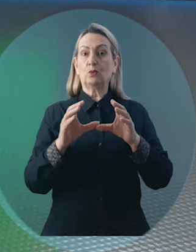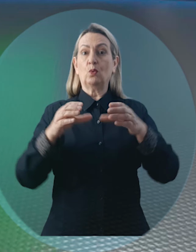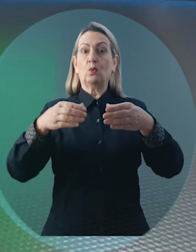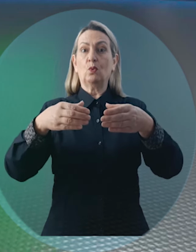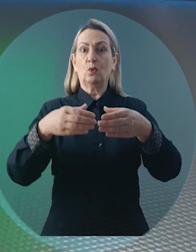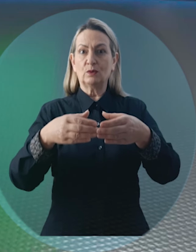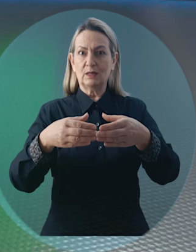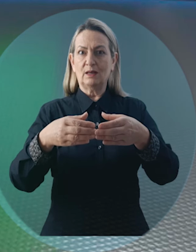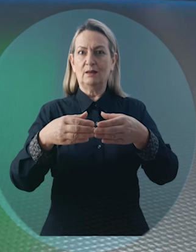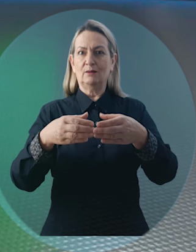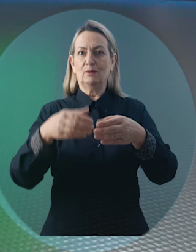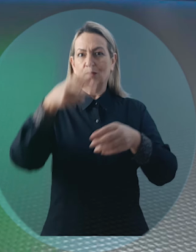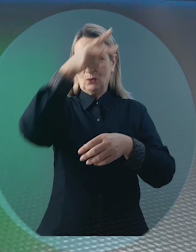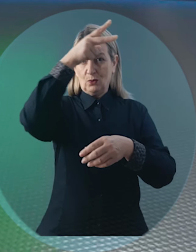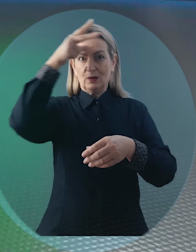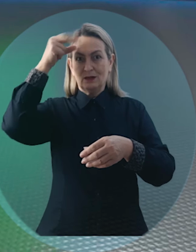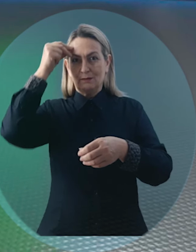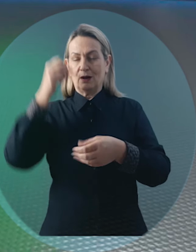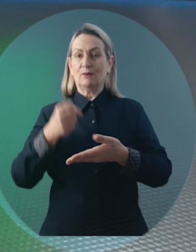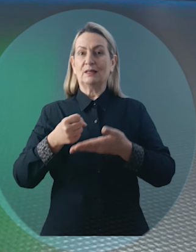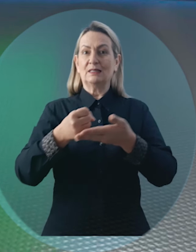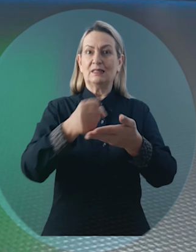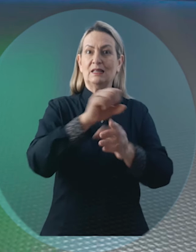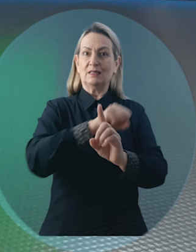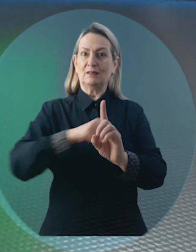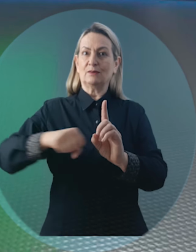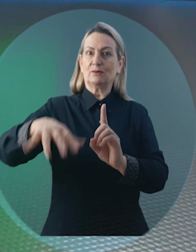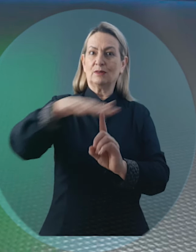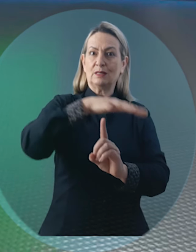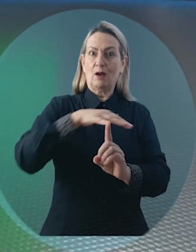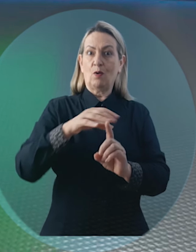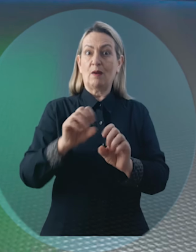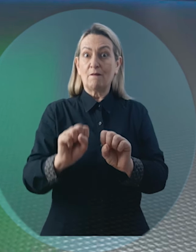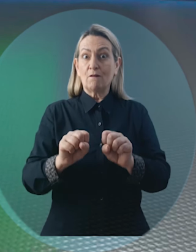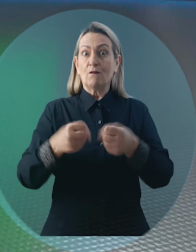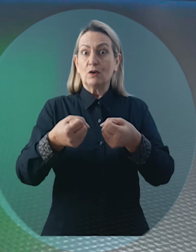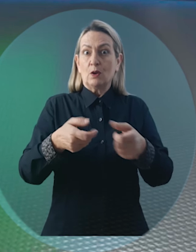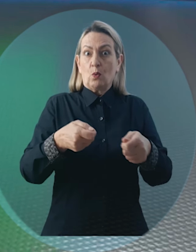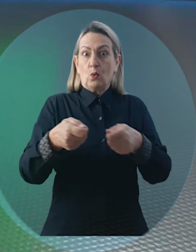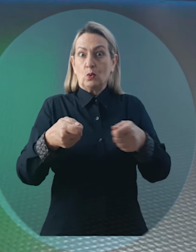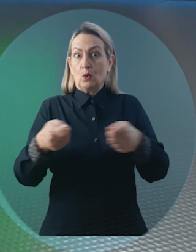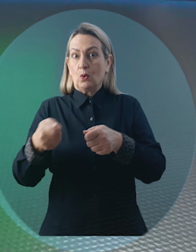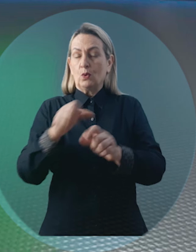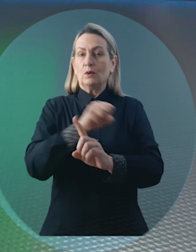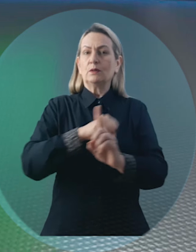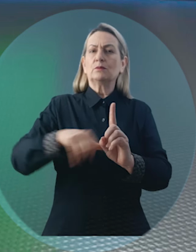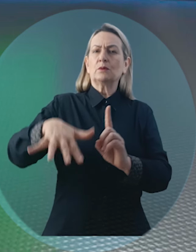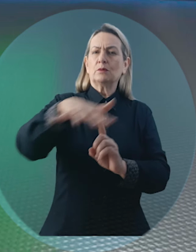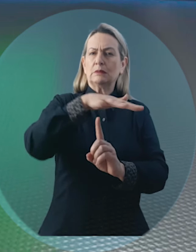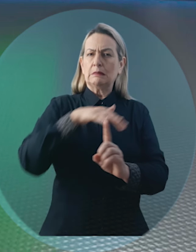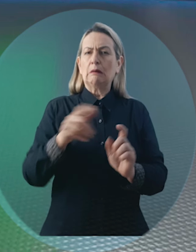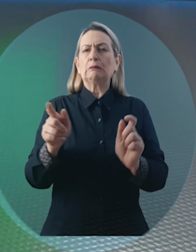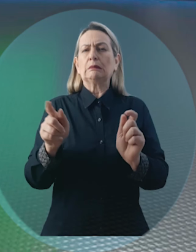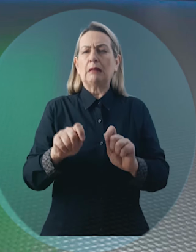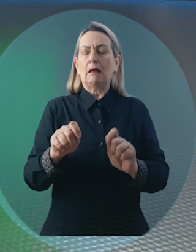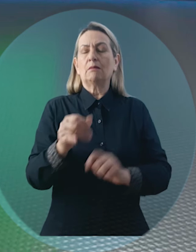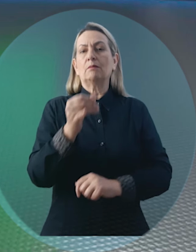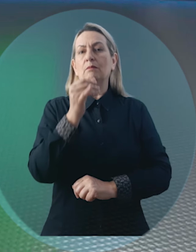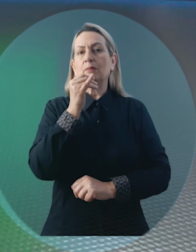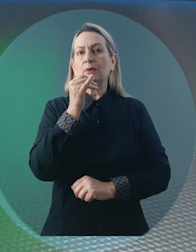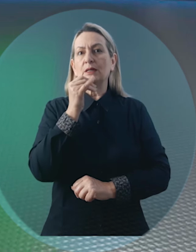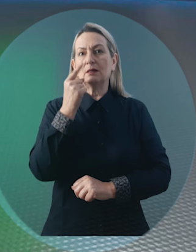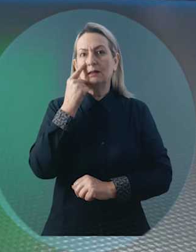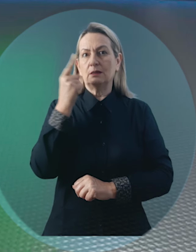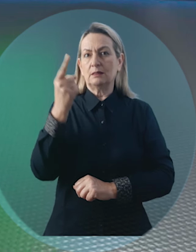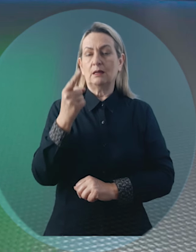trata da manutenção do Conselho Municipal de assistência social né para fortalecer controle social nós podemos